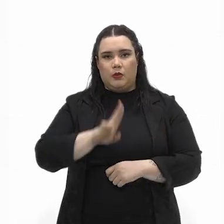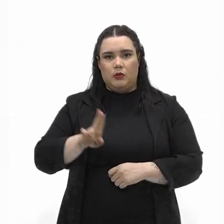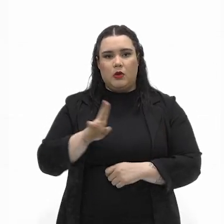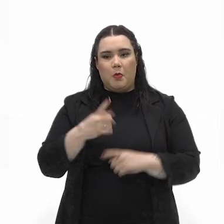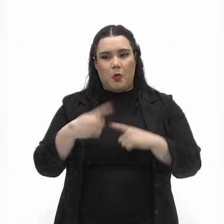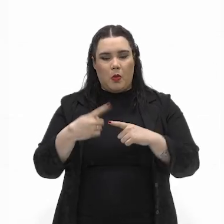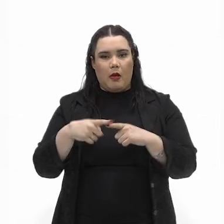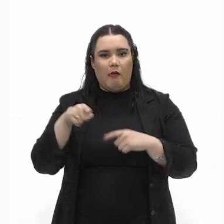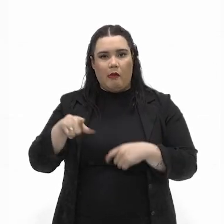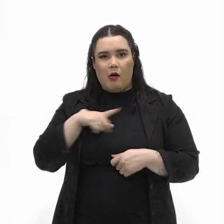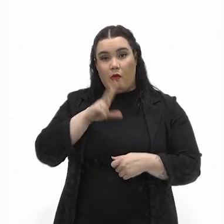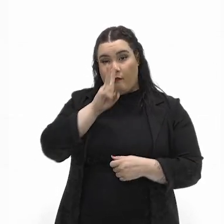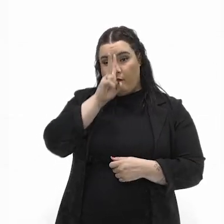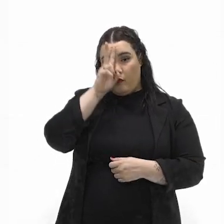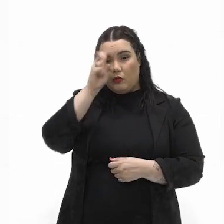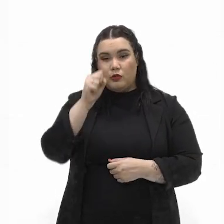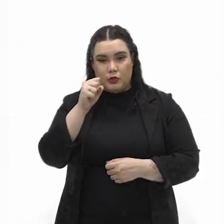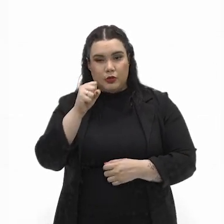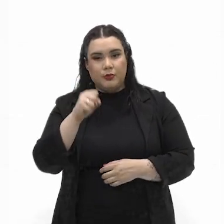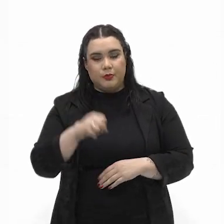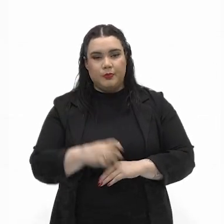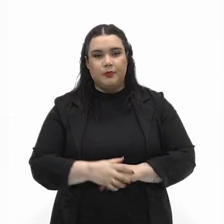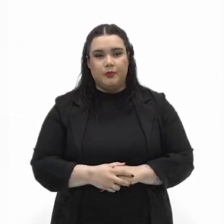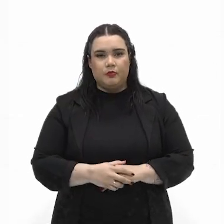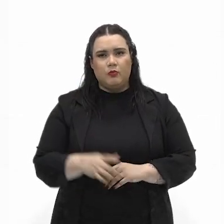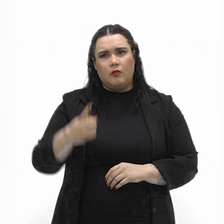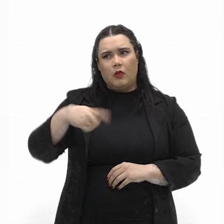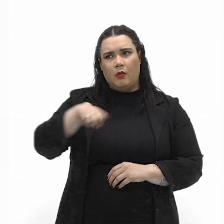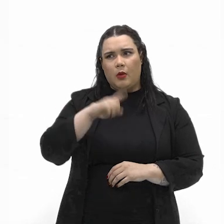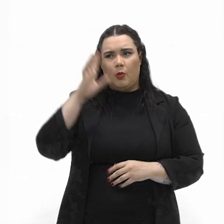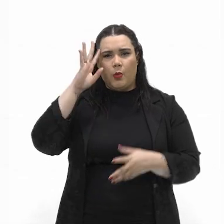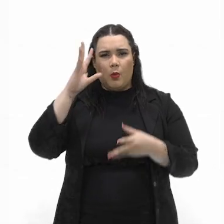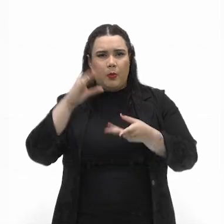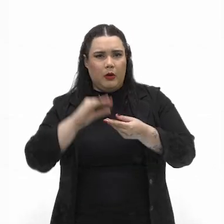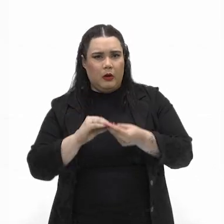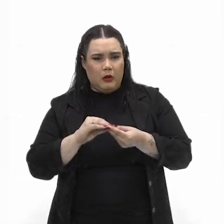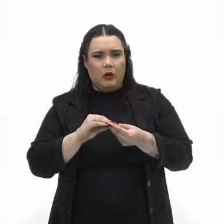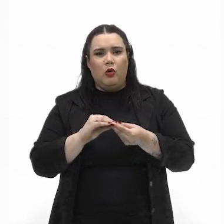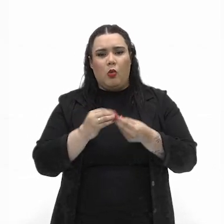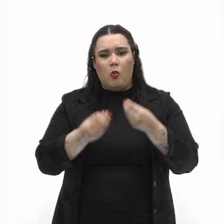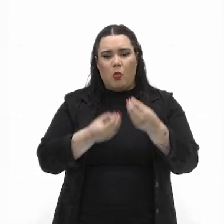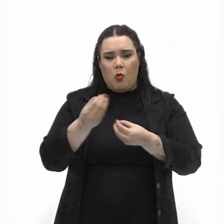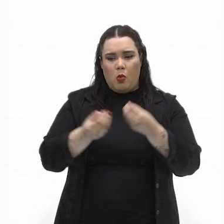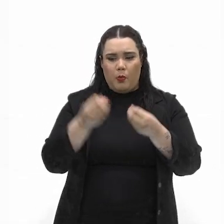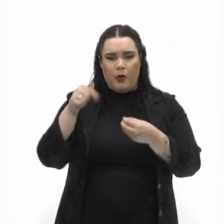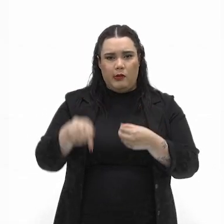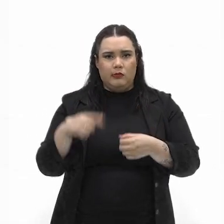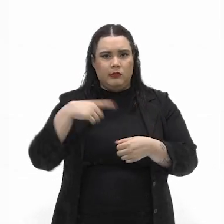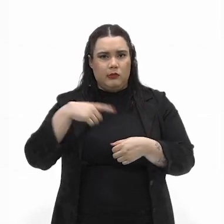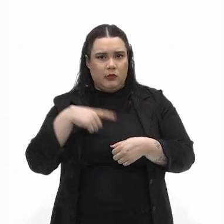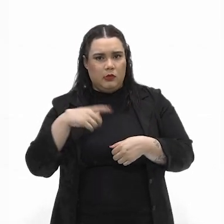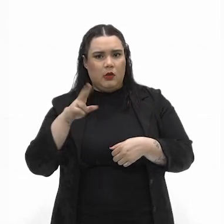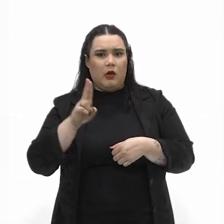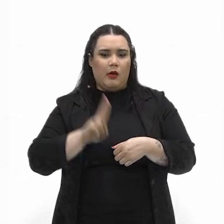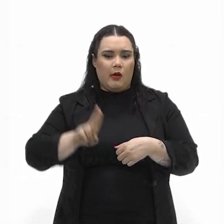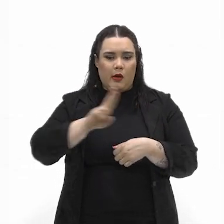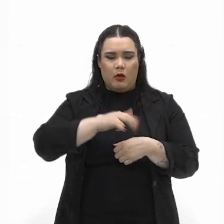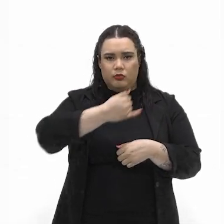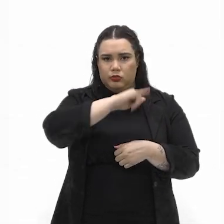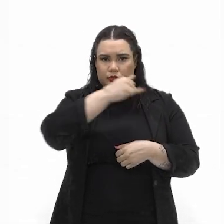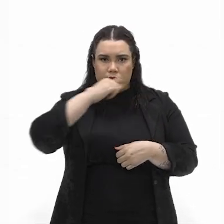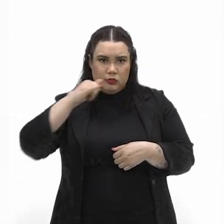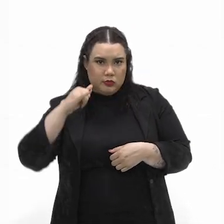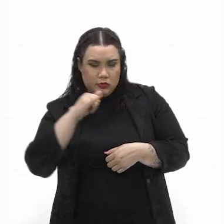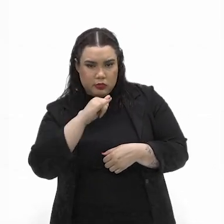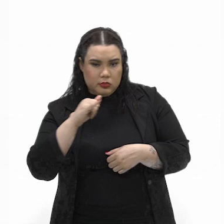de urânio, tá, gente? E aí, para você entender um pouco mais sobre como é que funciona essa energia